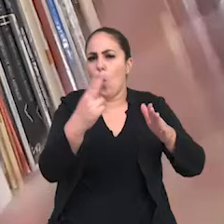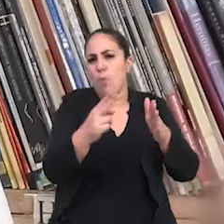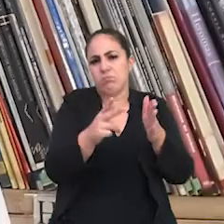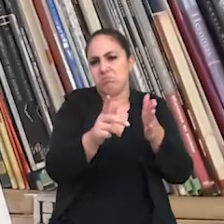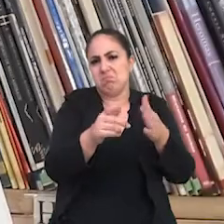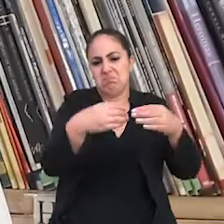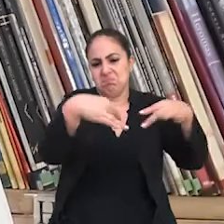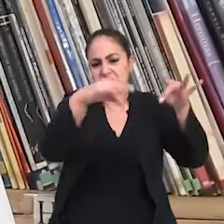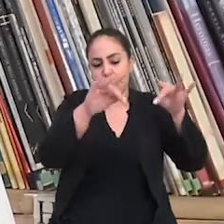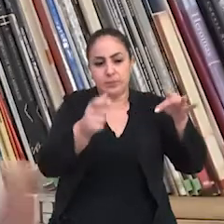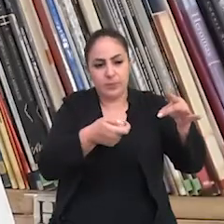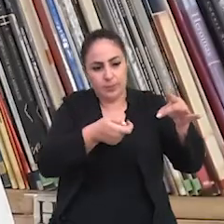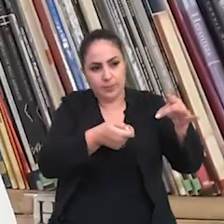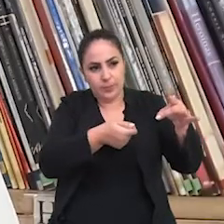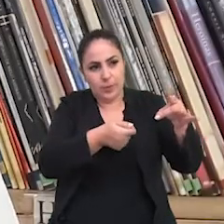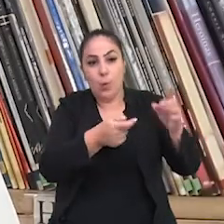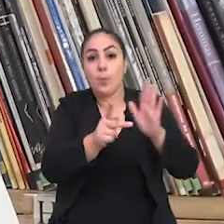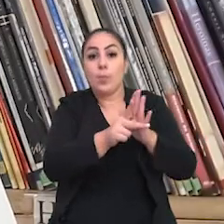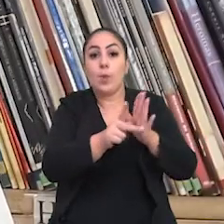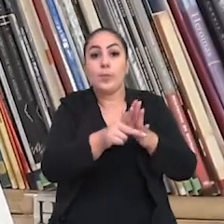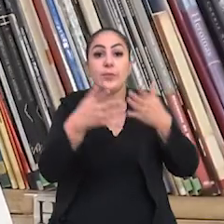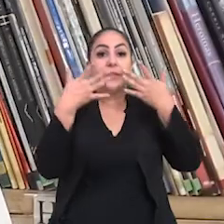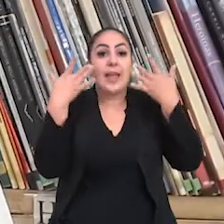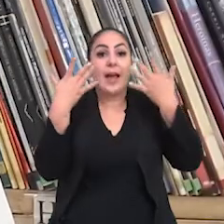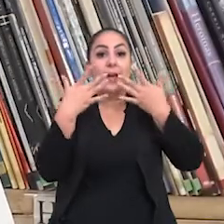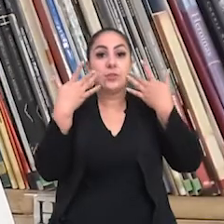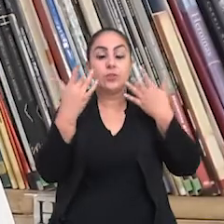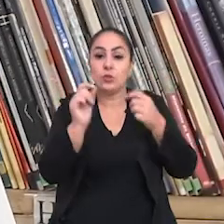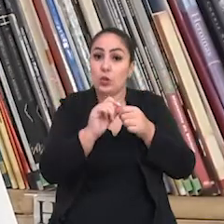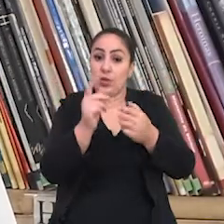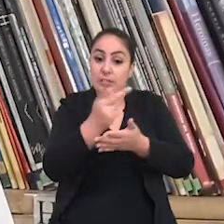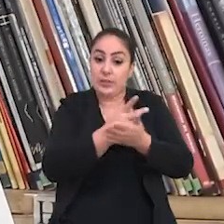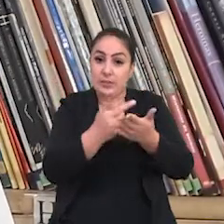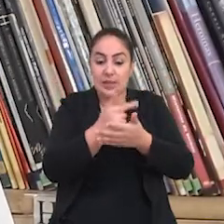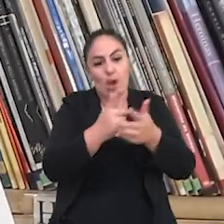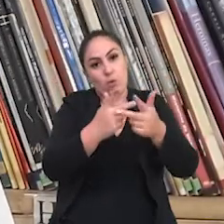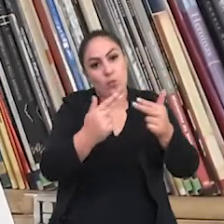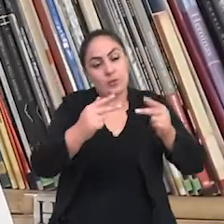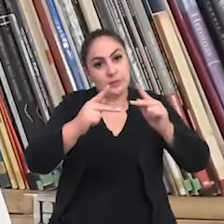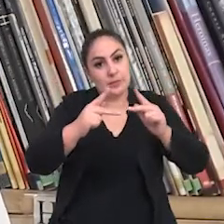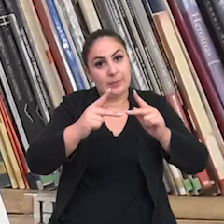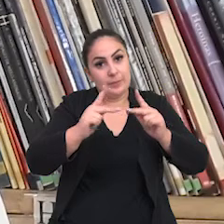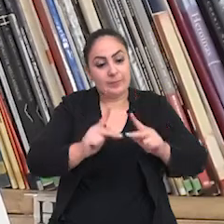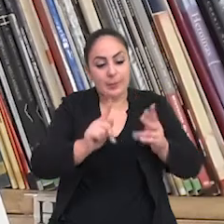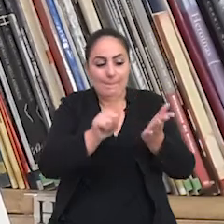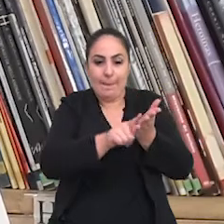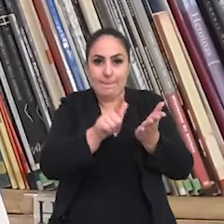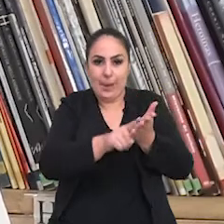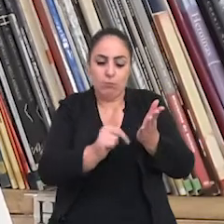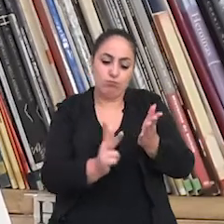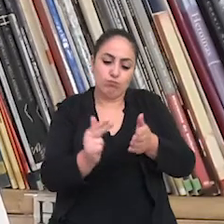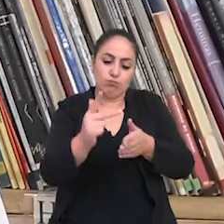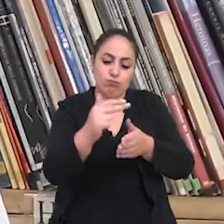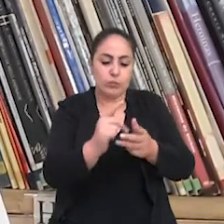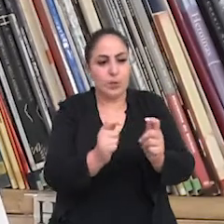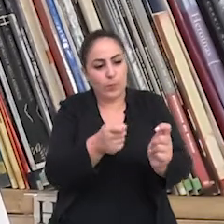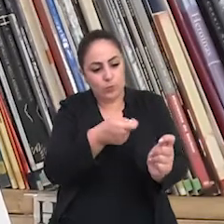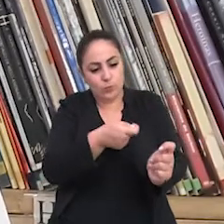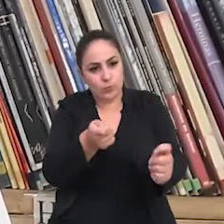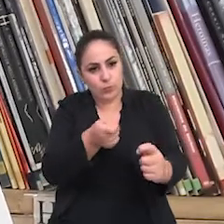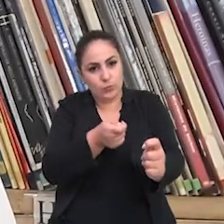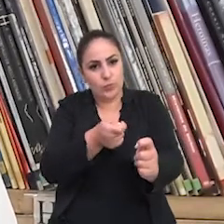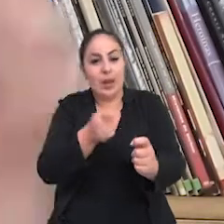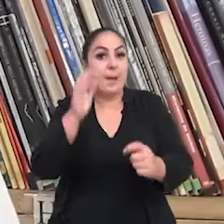ou em um pano o seu próprio teatro de sombras? Basta desenhar alguns personagens de um papel,